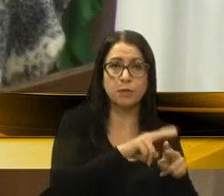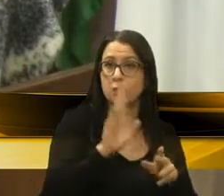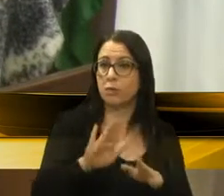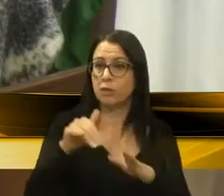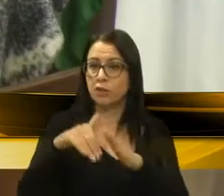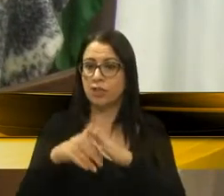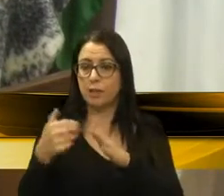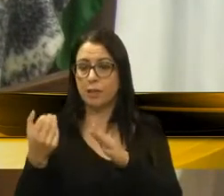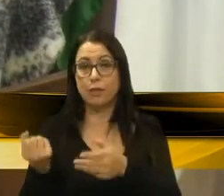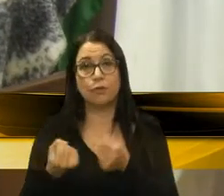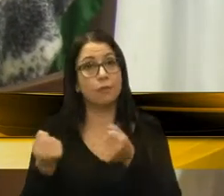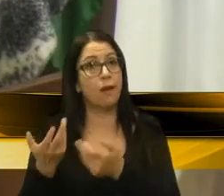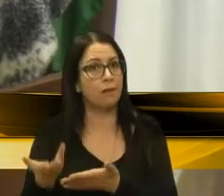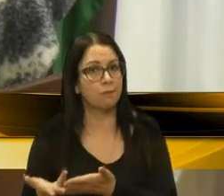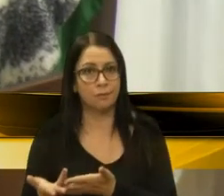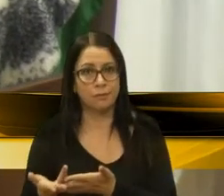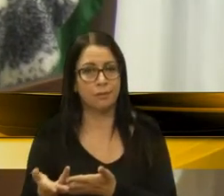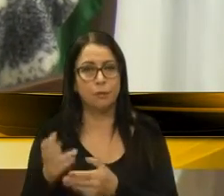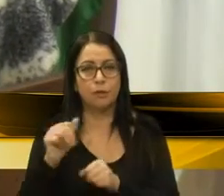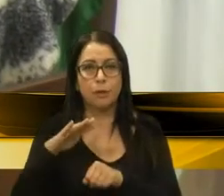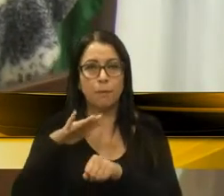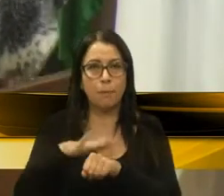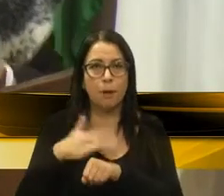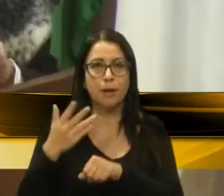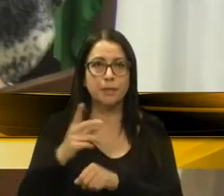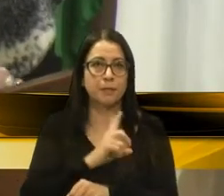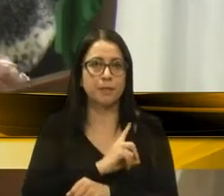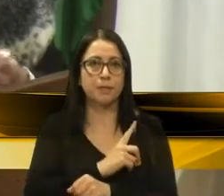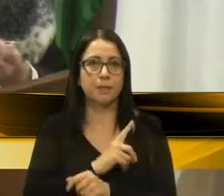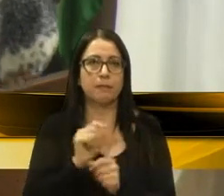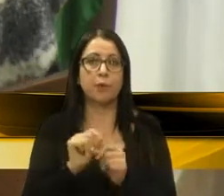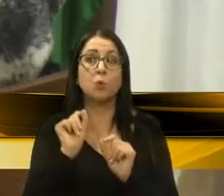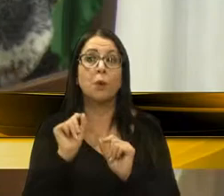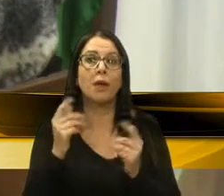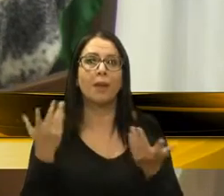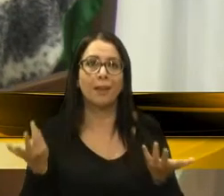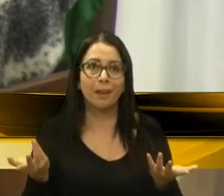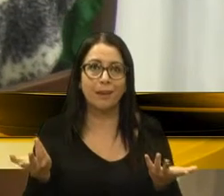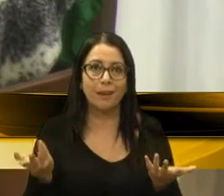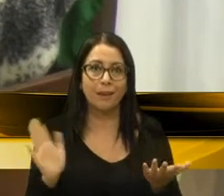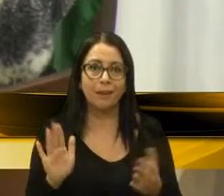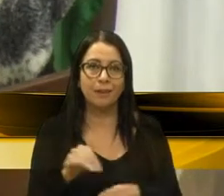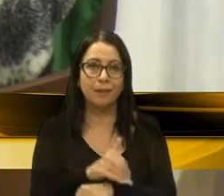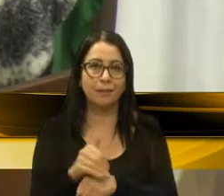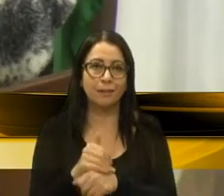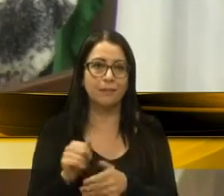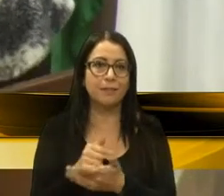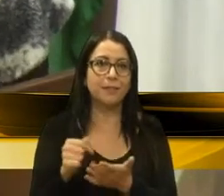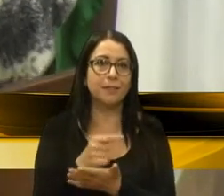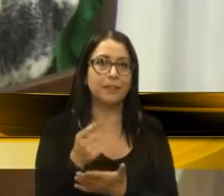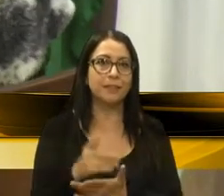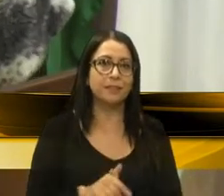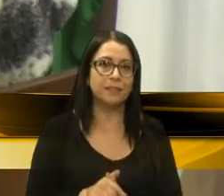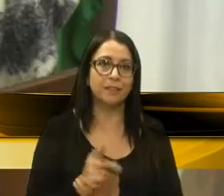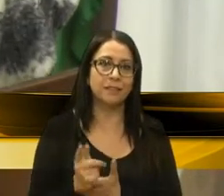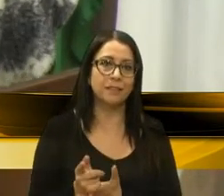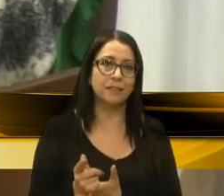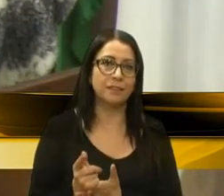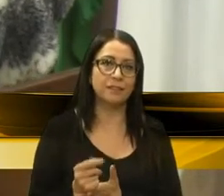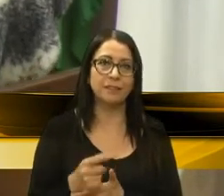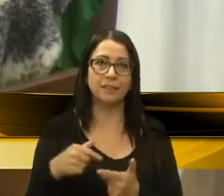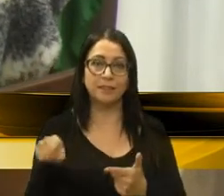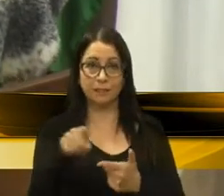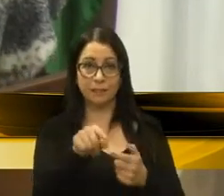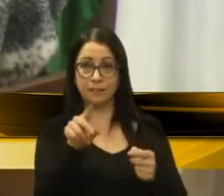nas viaturas, e nem pode mais deixar nas delegacias. E daí faz o quê? Deixa na rua? Então, essa situação está muito quente por